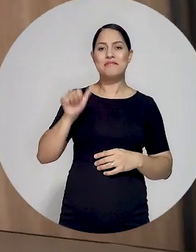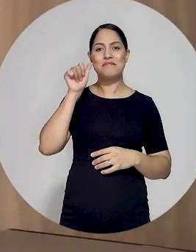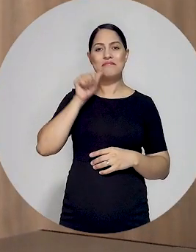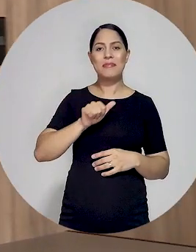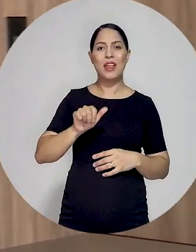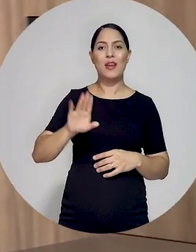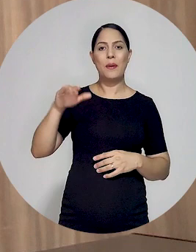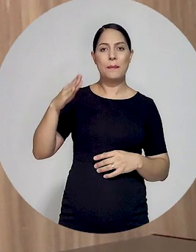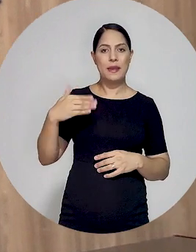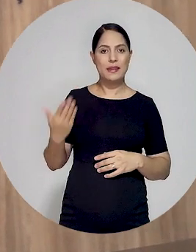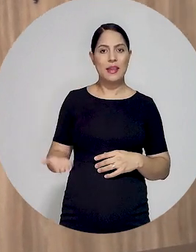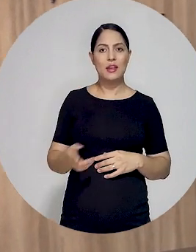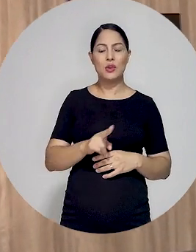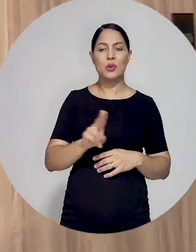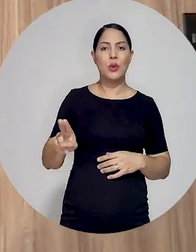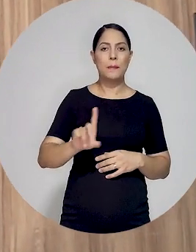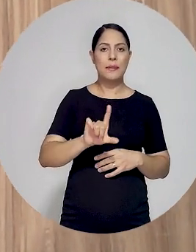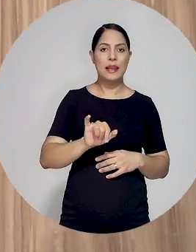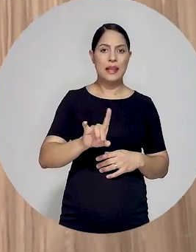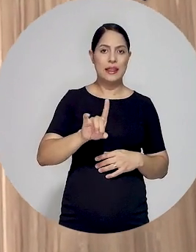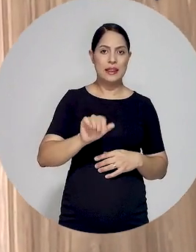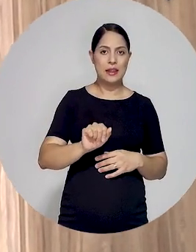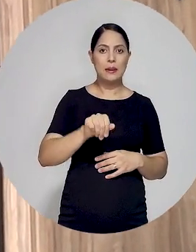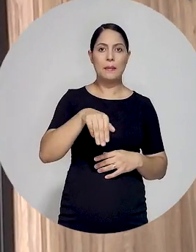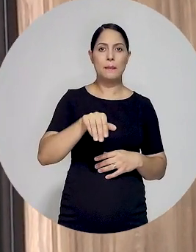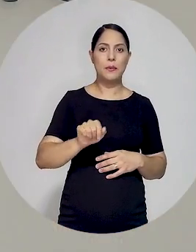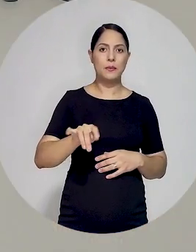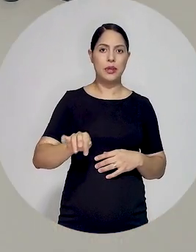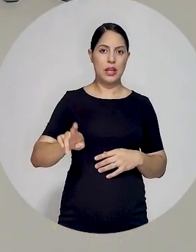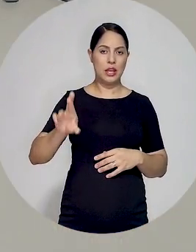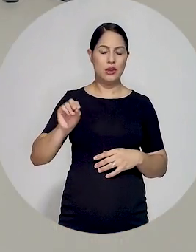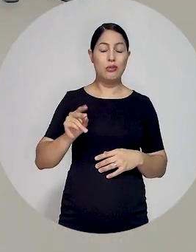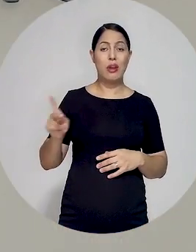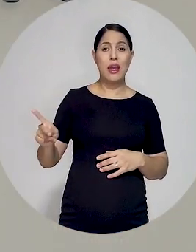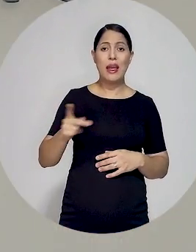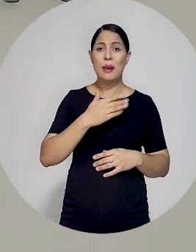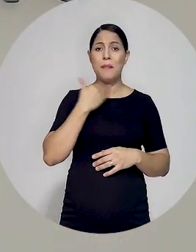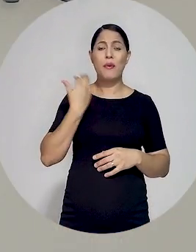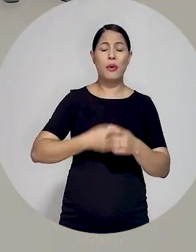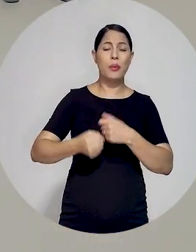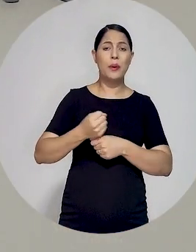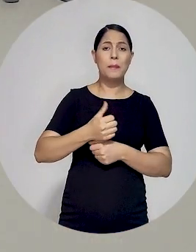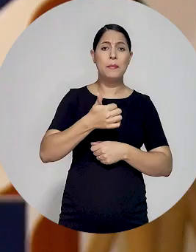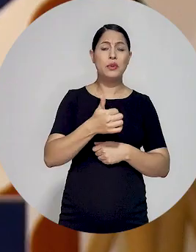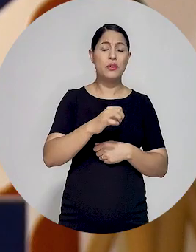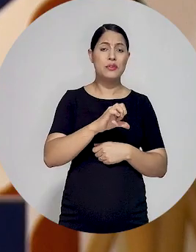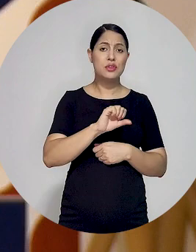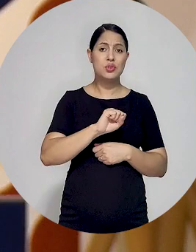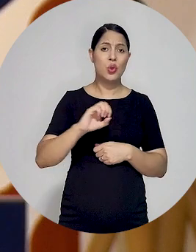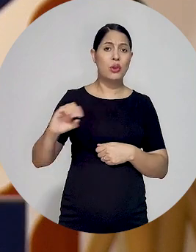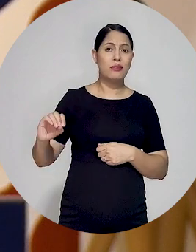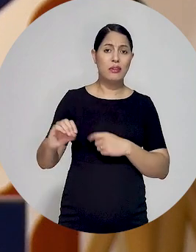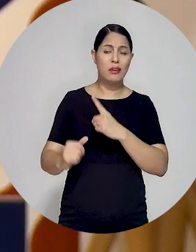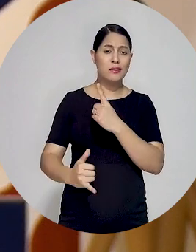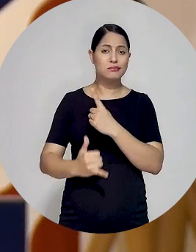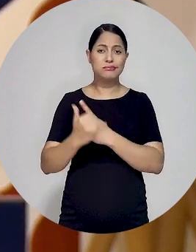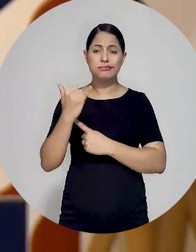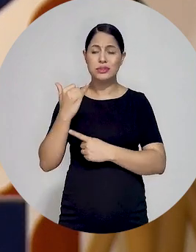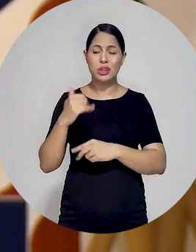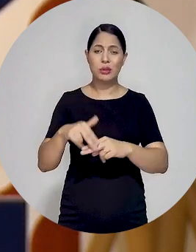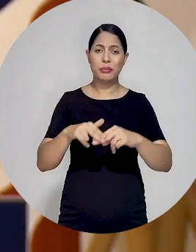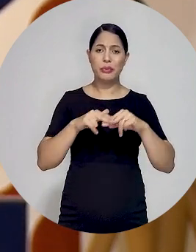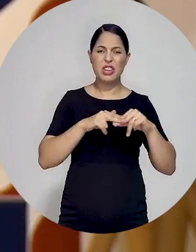uma homenagem à advogada Lida Monteiro, que dedicou 43 anos de serviço à OAB. Ela faleceu em